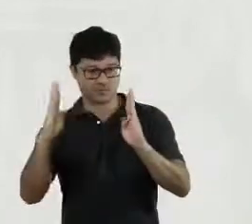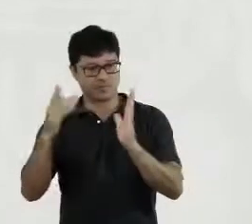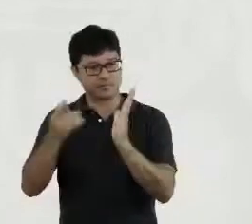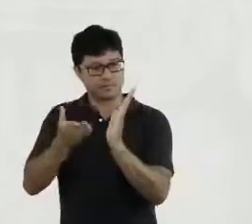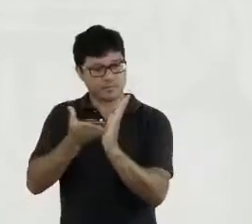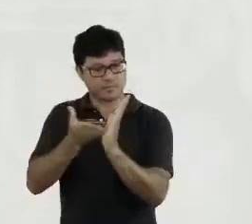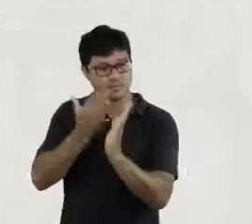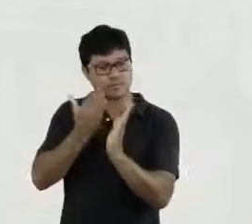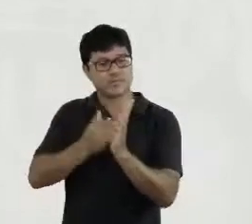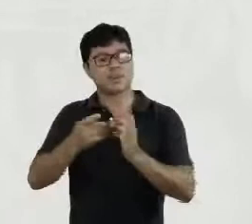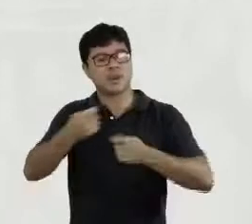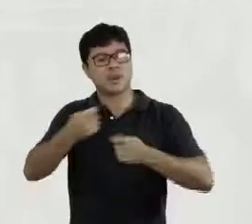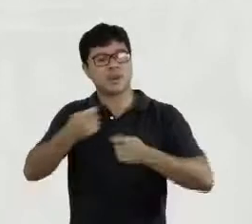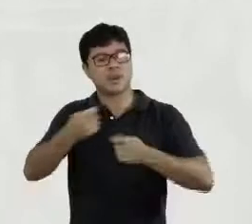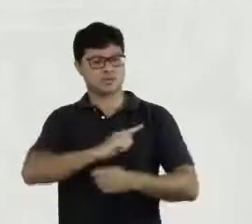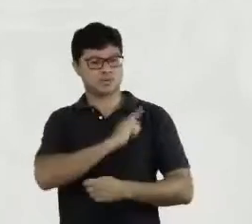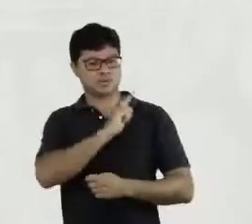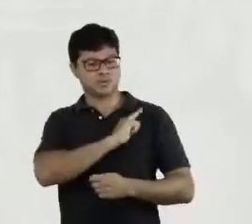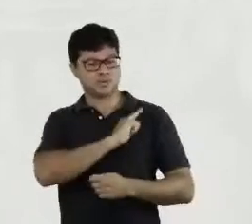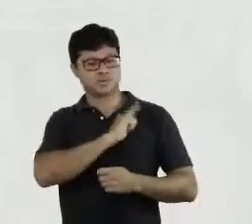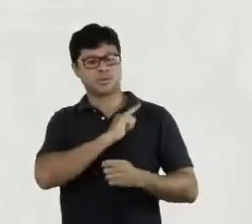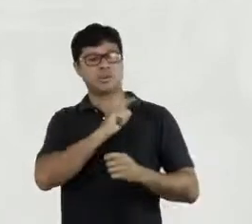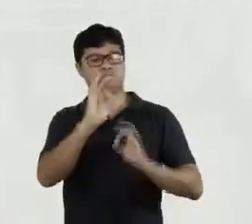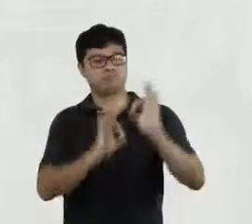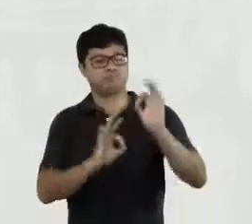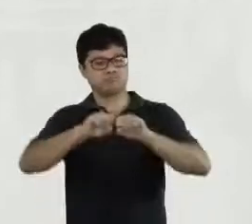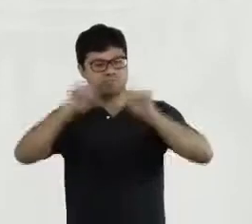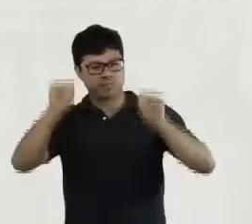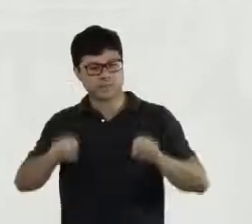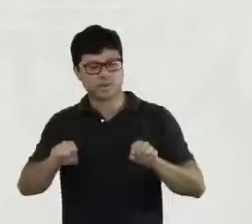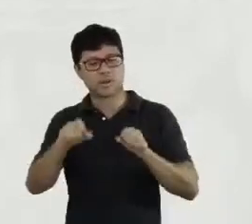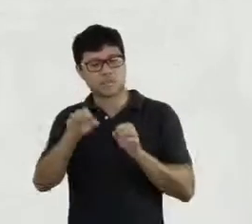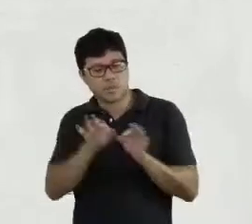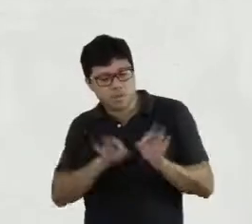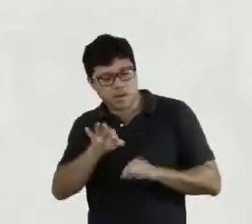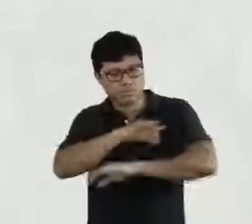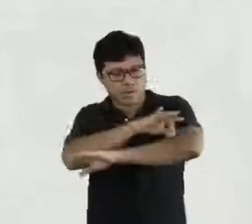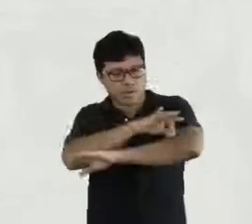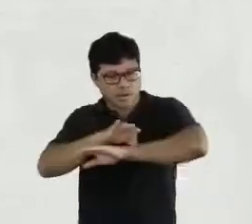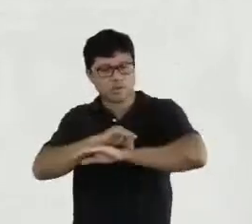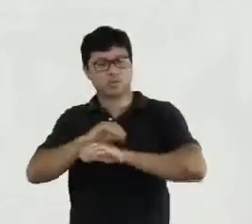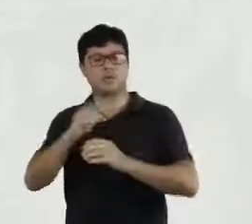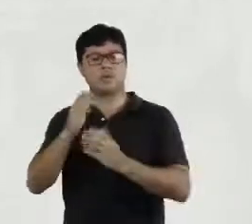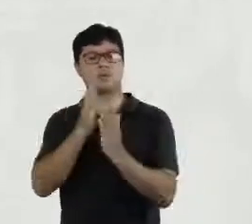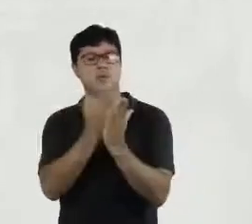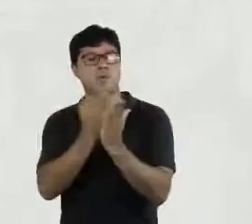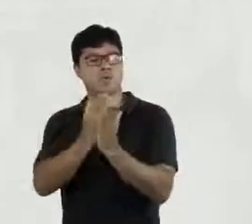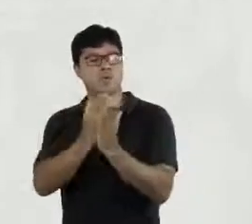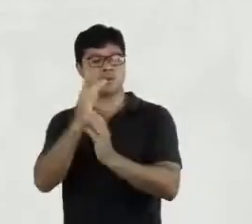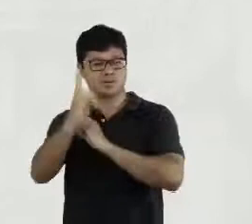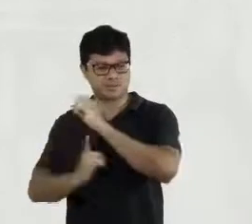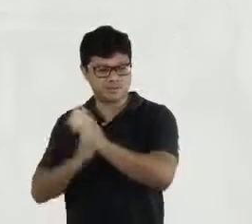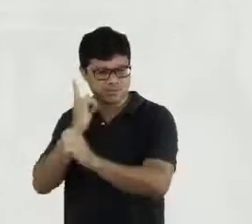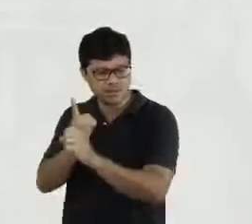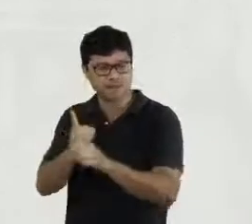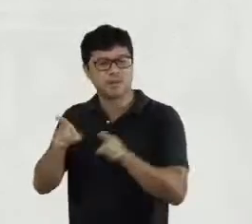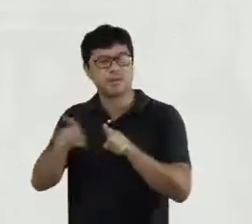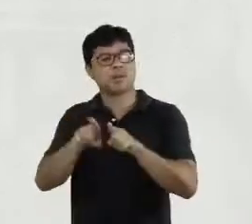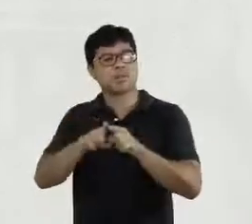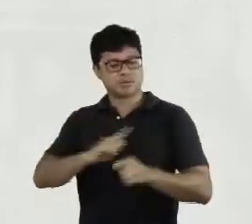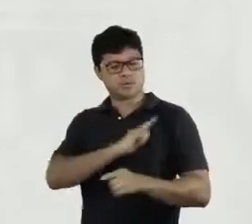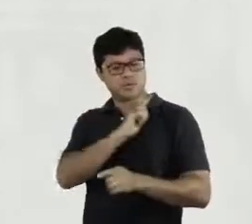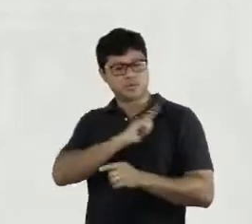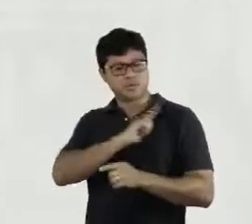bibliografia, administração de sistemas de informação, arquitetura da informação, biblioteca digital, gestão da qualidade